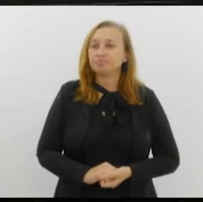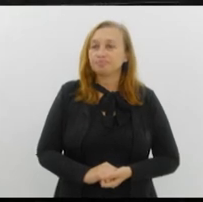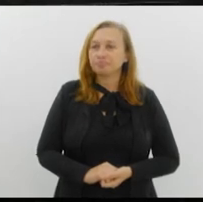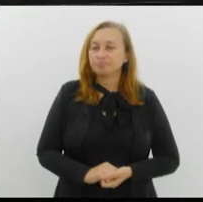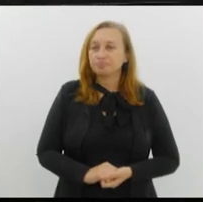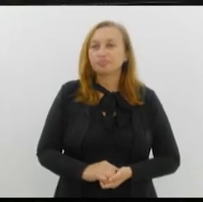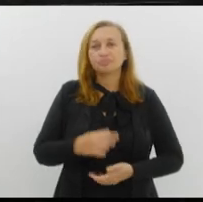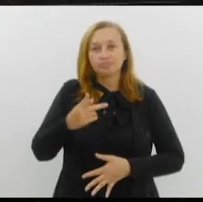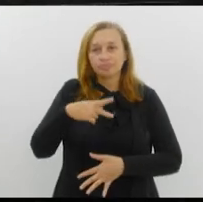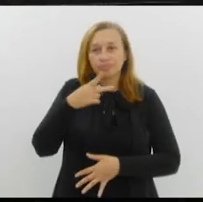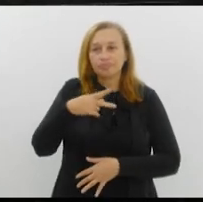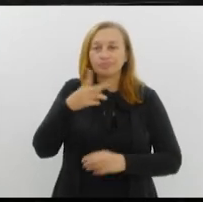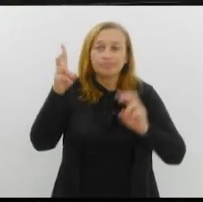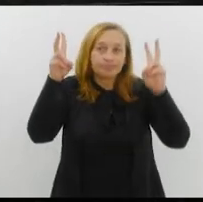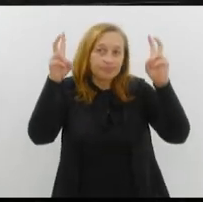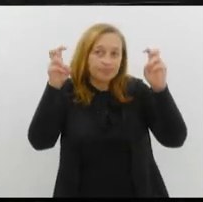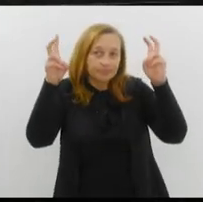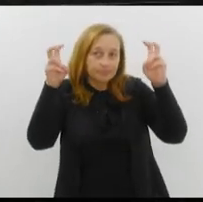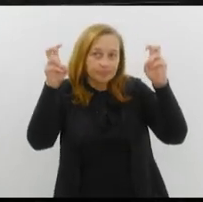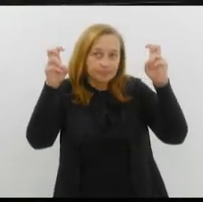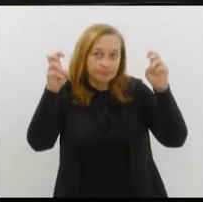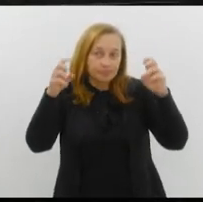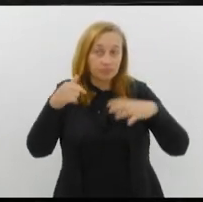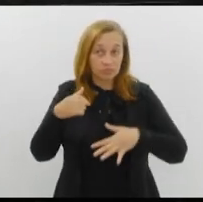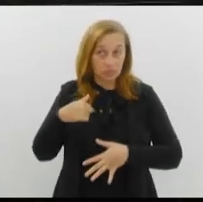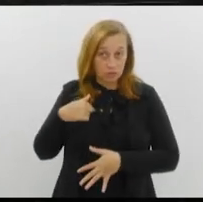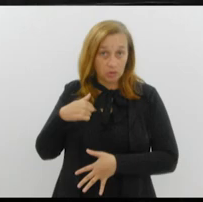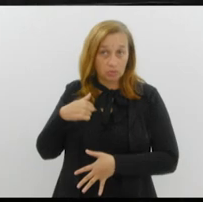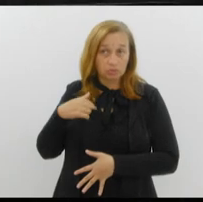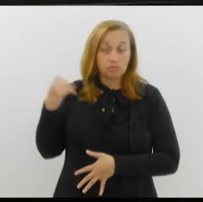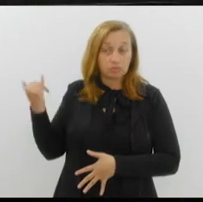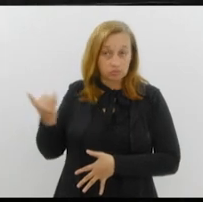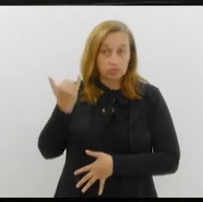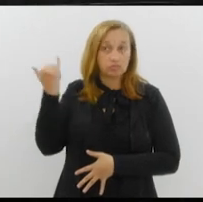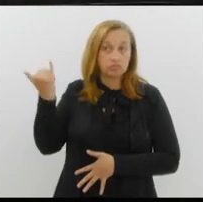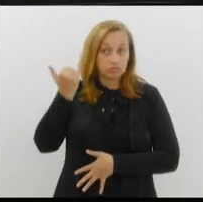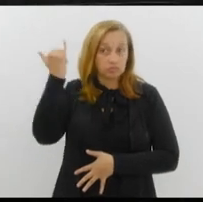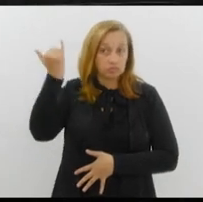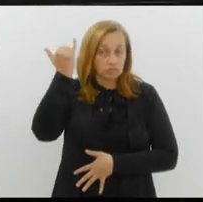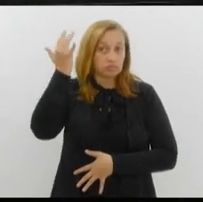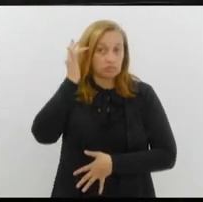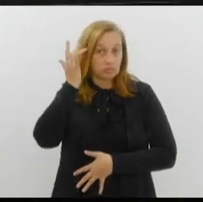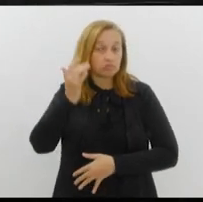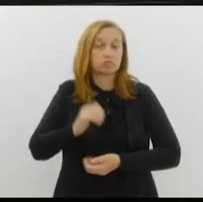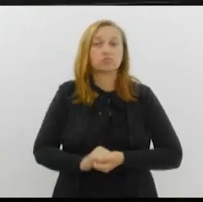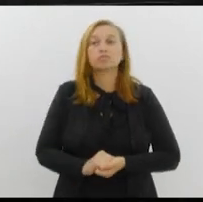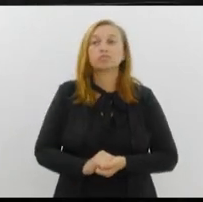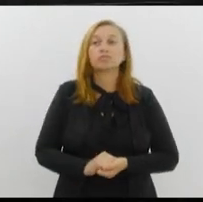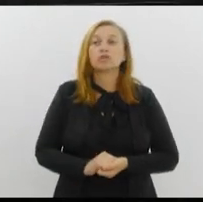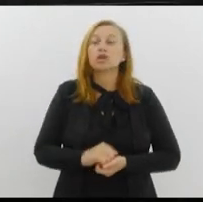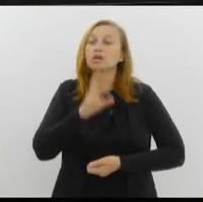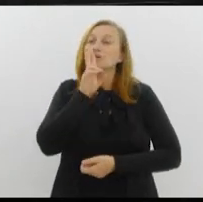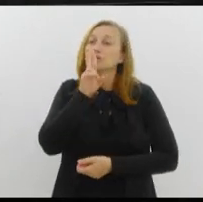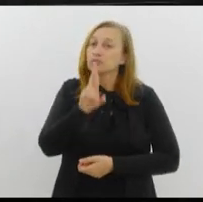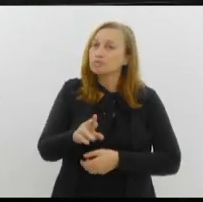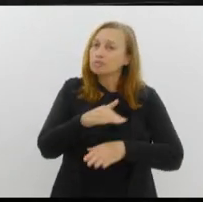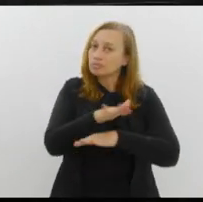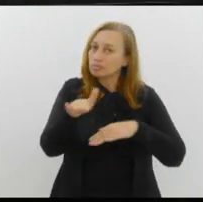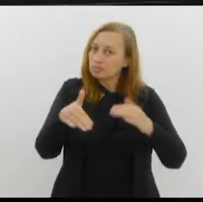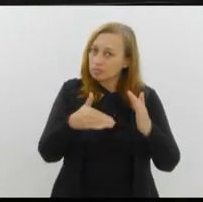alusões aos temas que eu considero relevantes. E respondi a